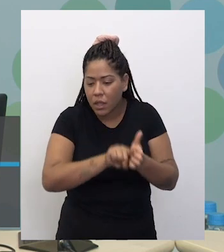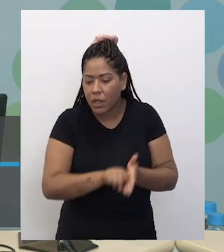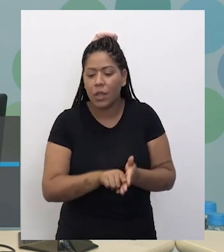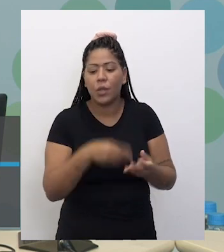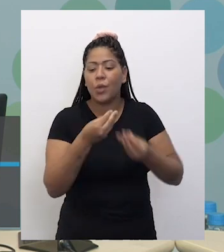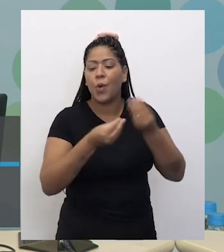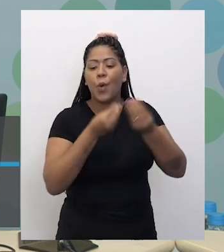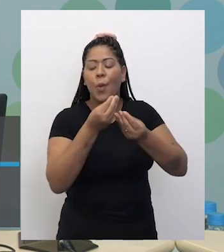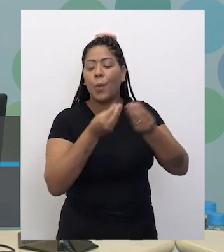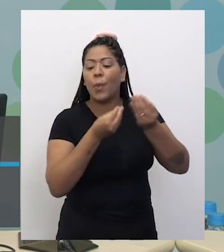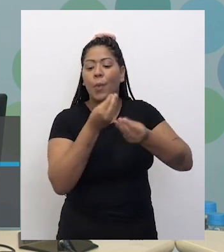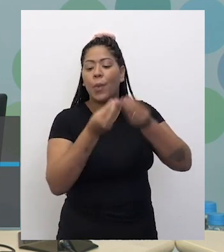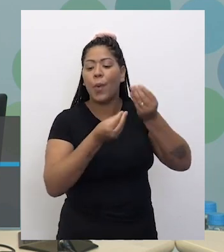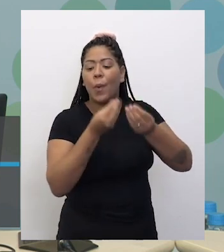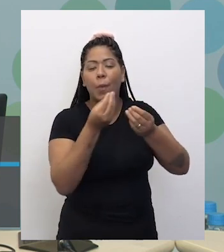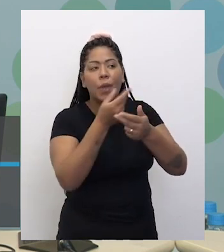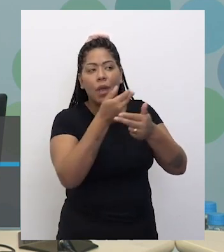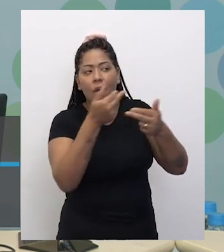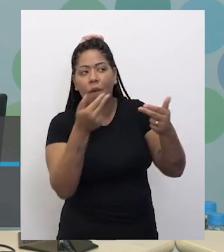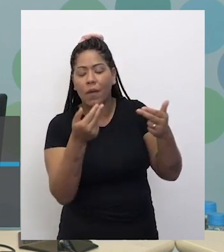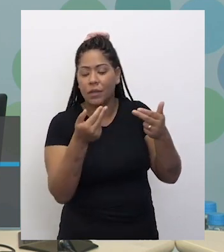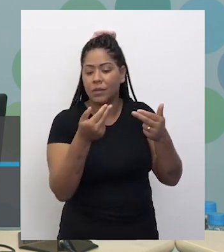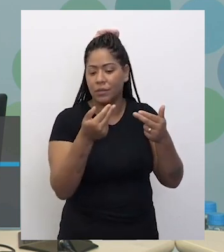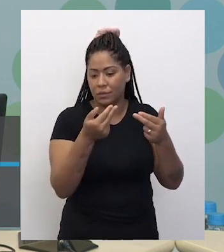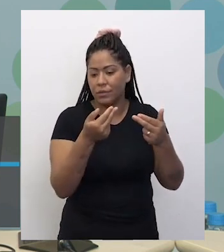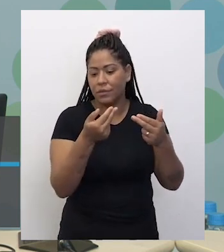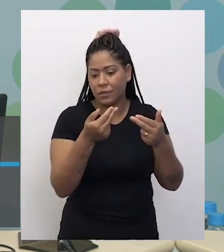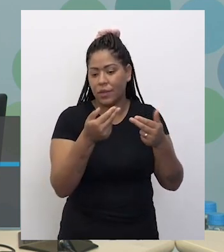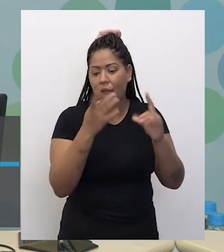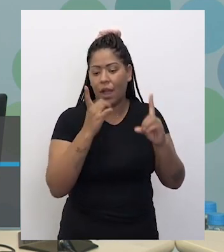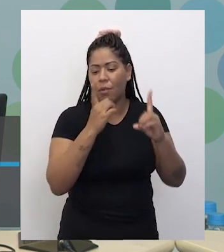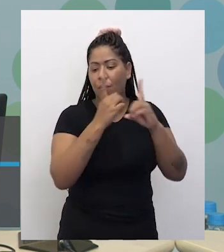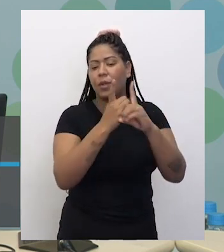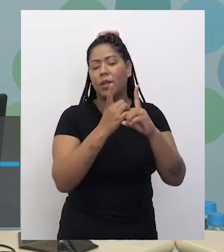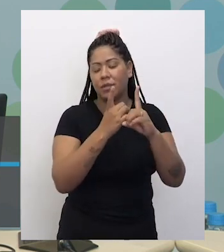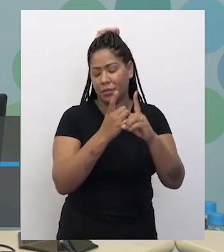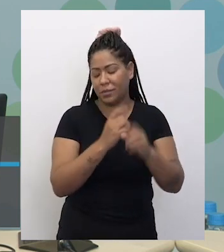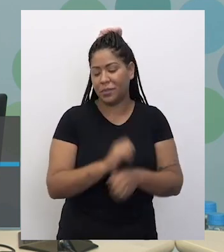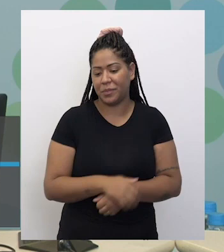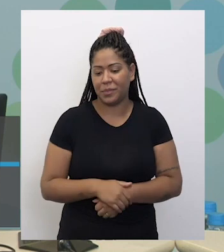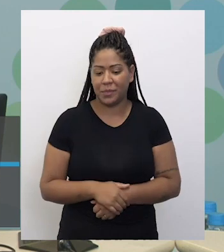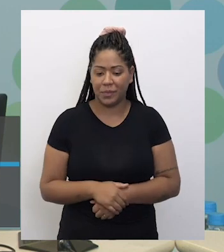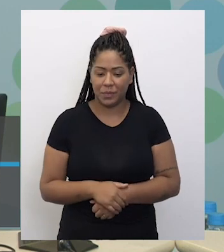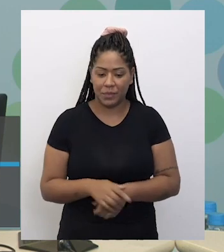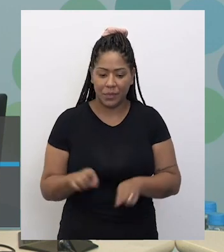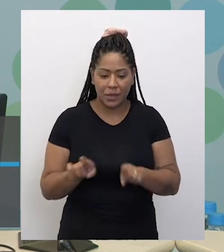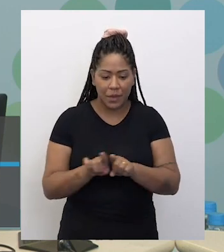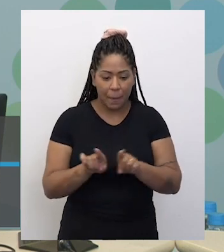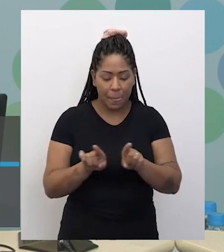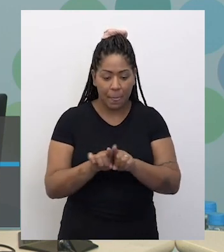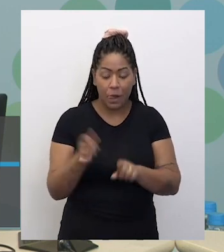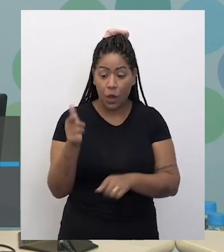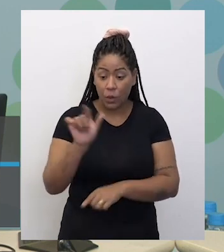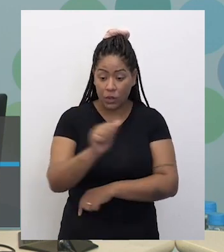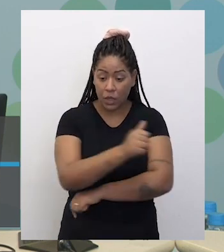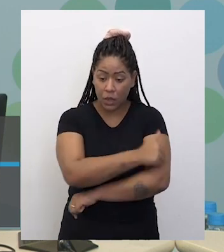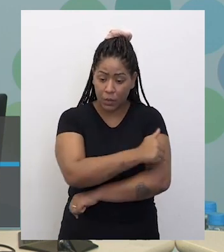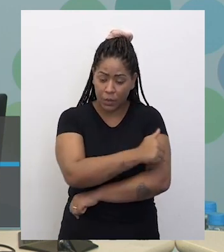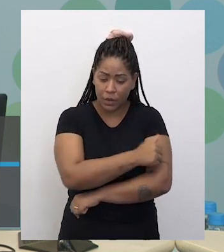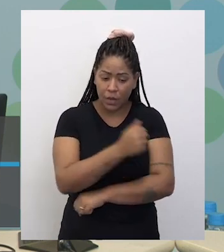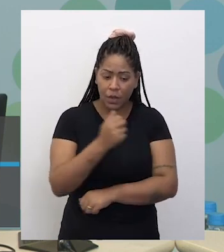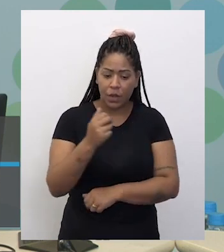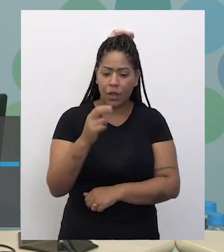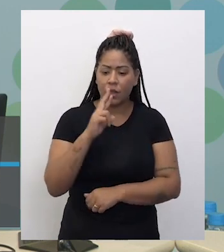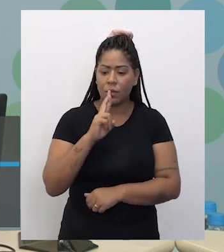mas ele quer descobrir aí por quê. Aproveitando aqui, a aluna Caroline também anuncia o produto, a propaganda anuncia o produto, o